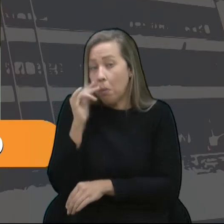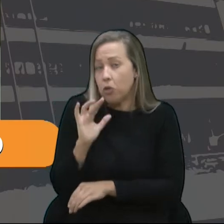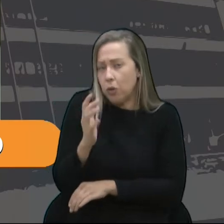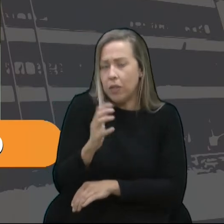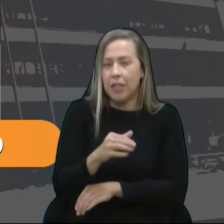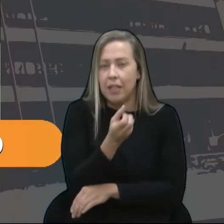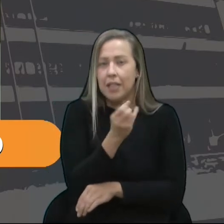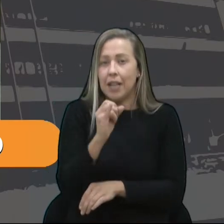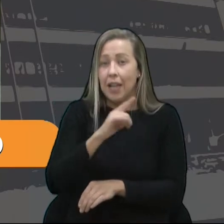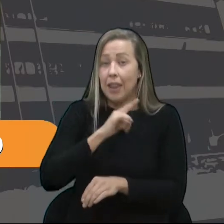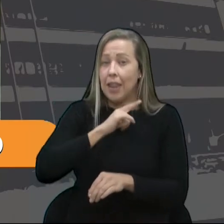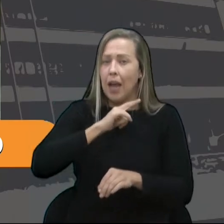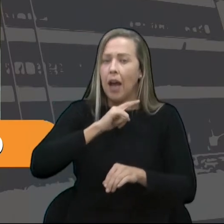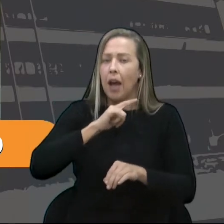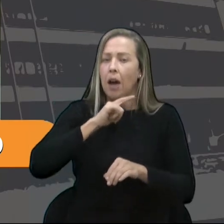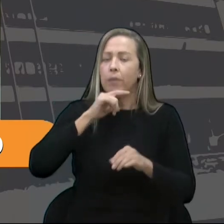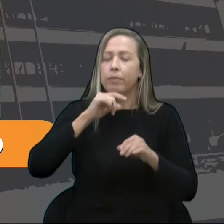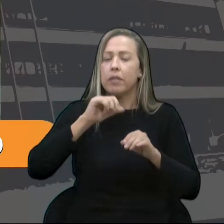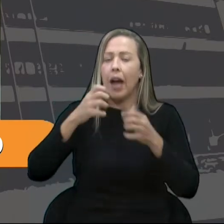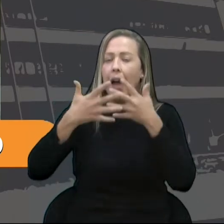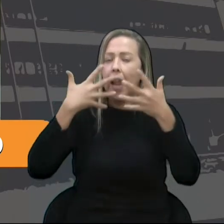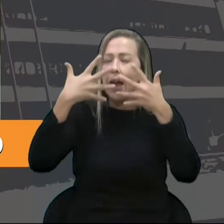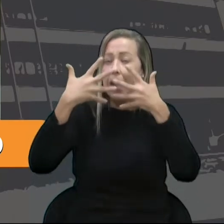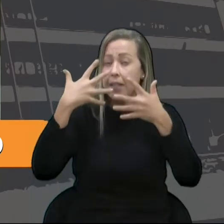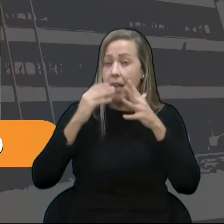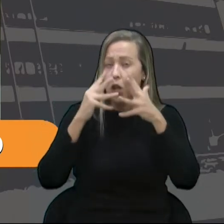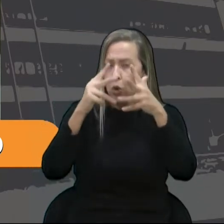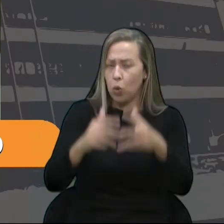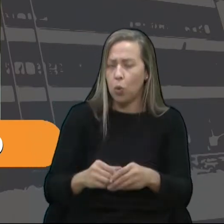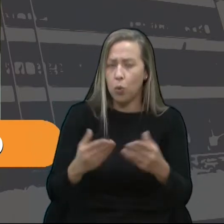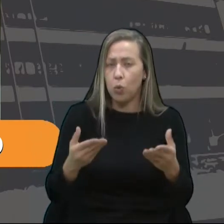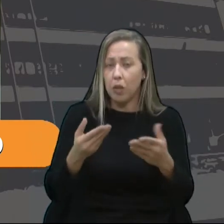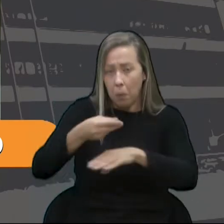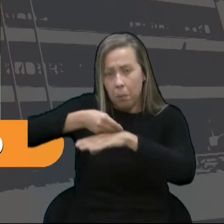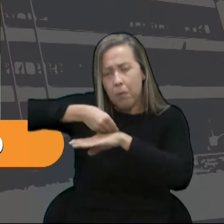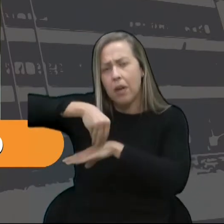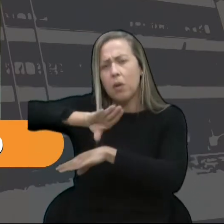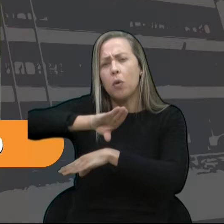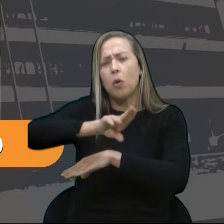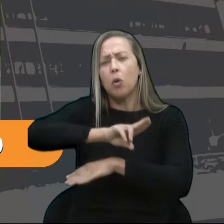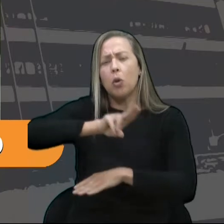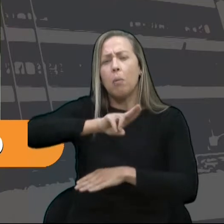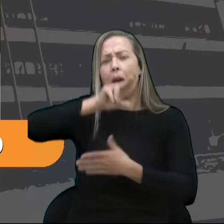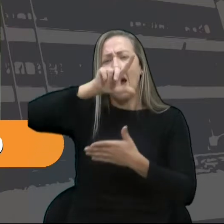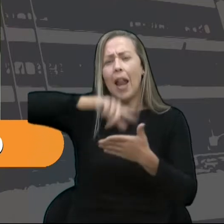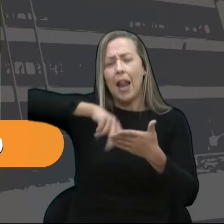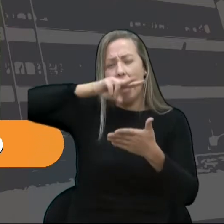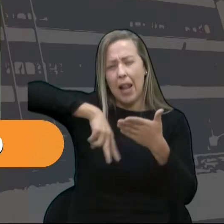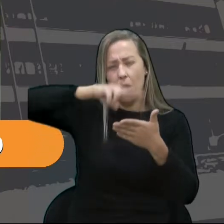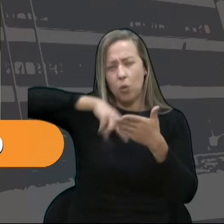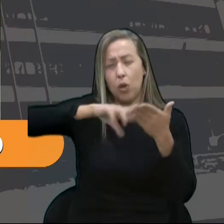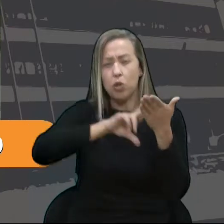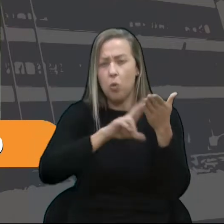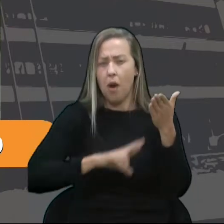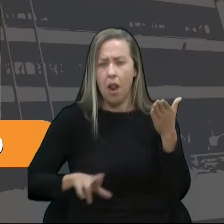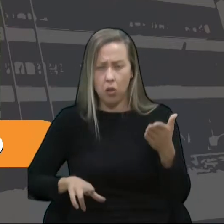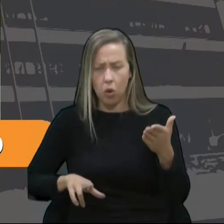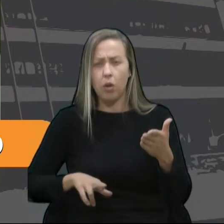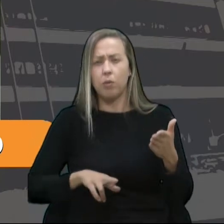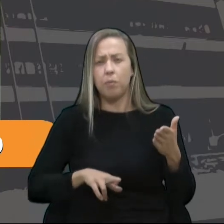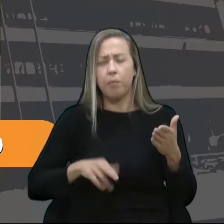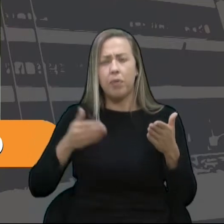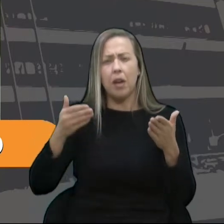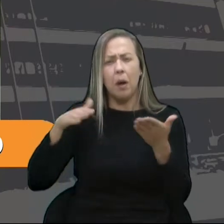se acautela, né, nesse processo. Eu gostaria de recomendar a leitura de um relatório que